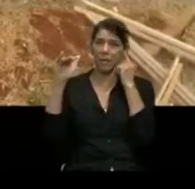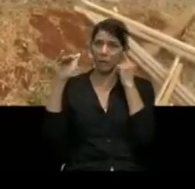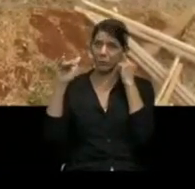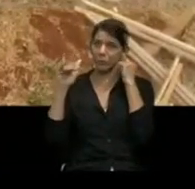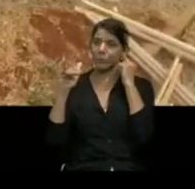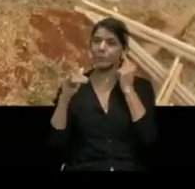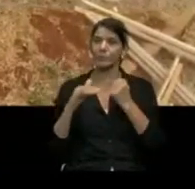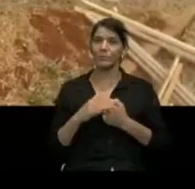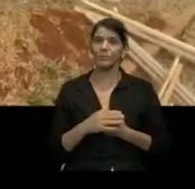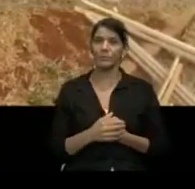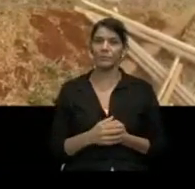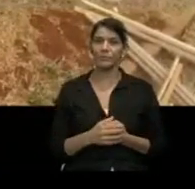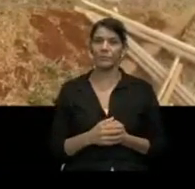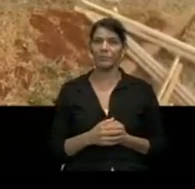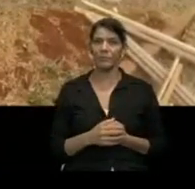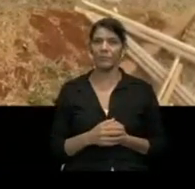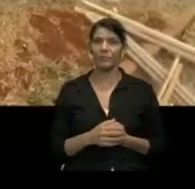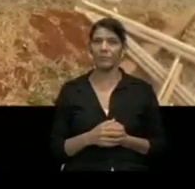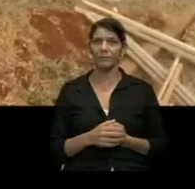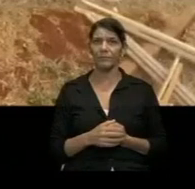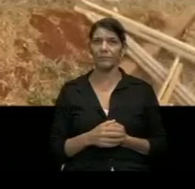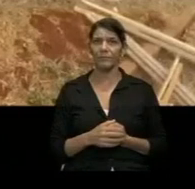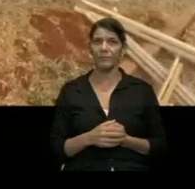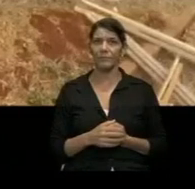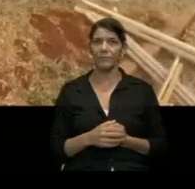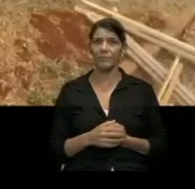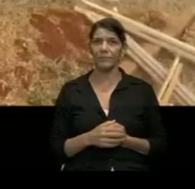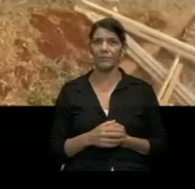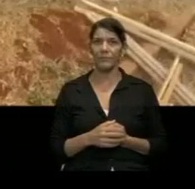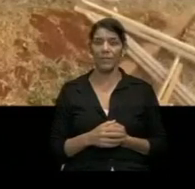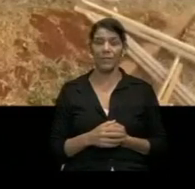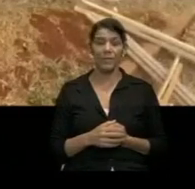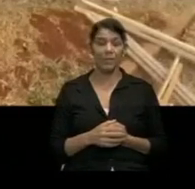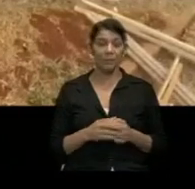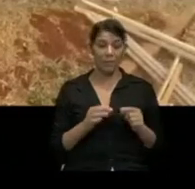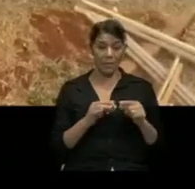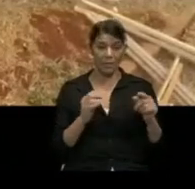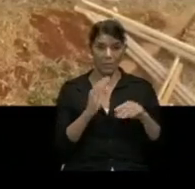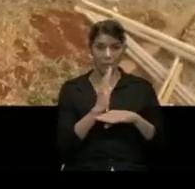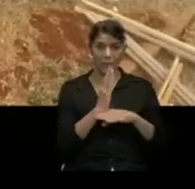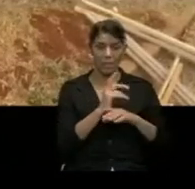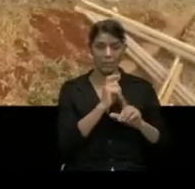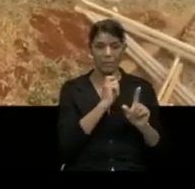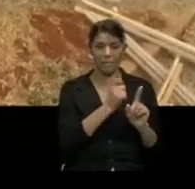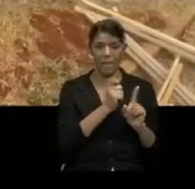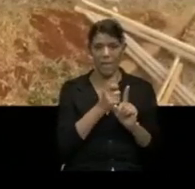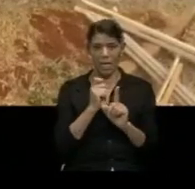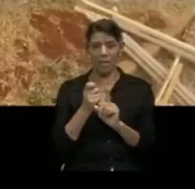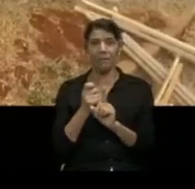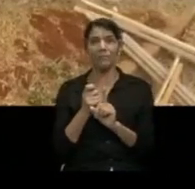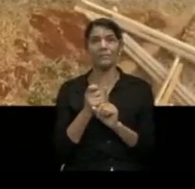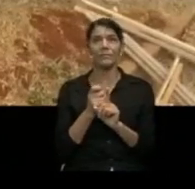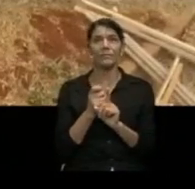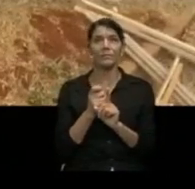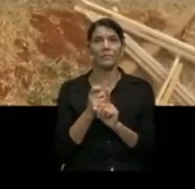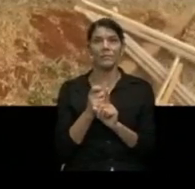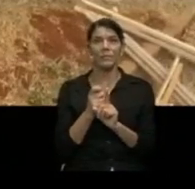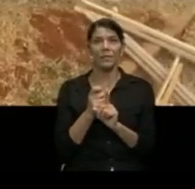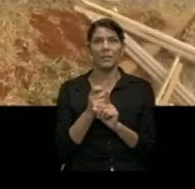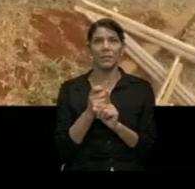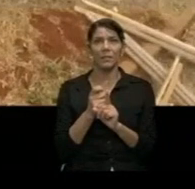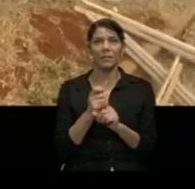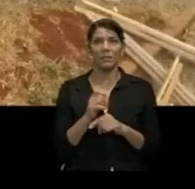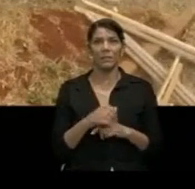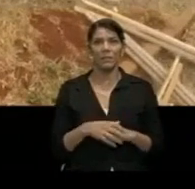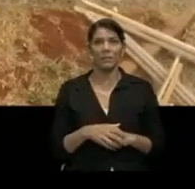onde ele está agora, o rapaz de preto. Bom, prega as tabeiras, né? Então, vocês vão pregar a tabeira. Aqui eu martelei o